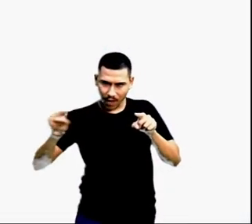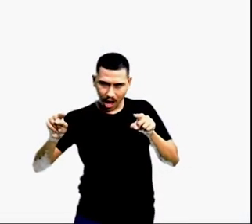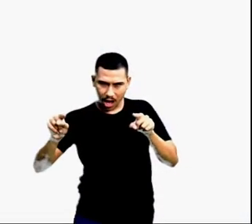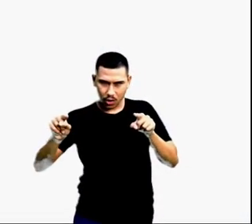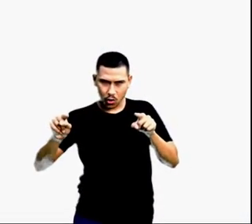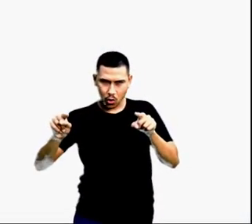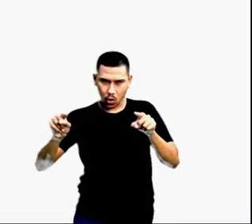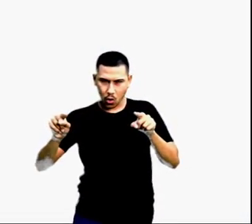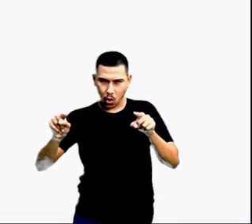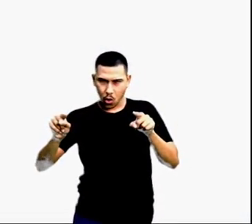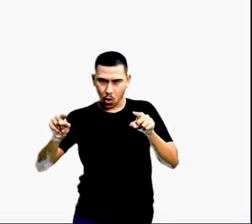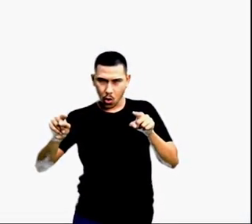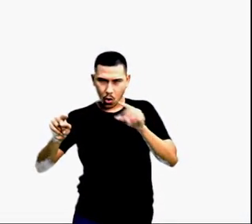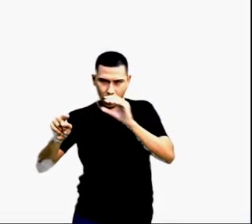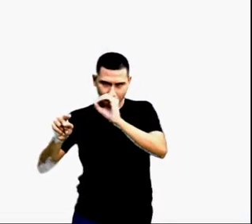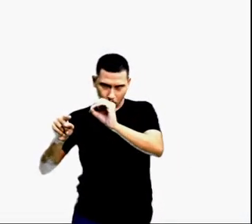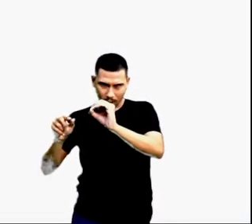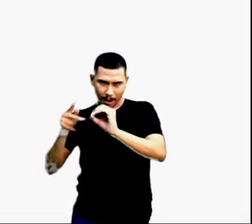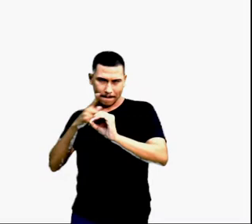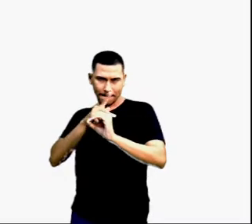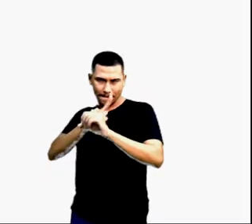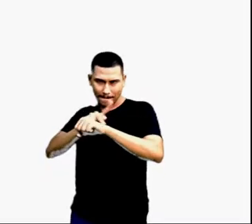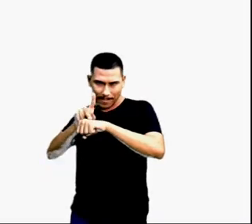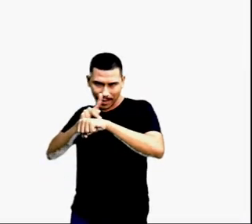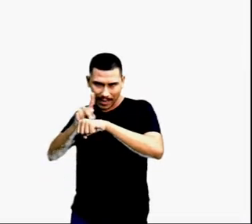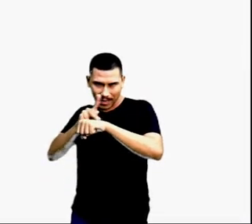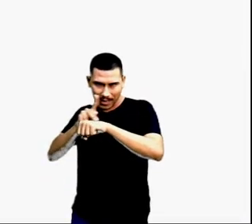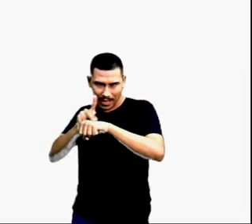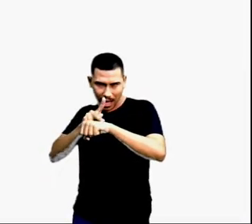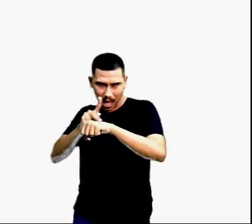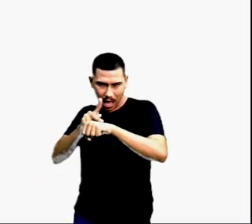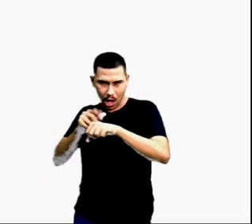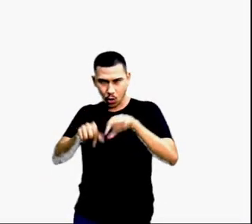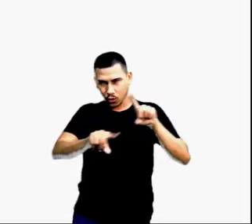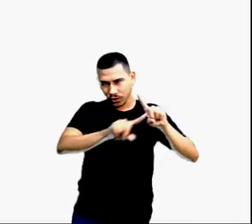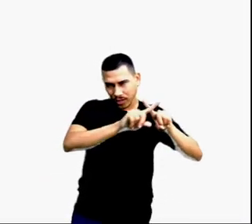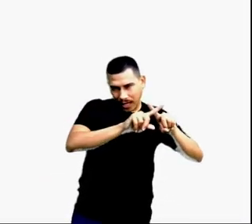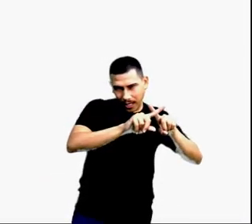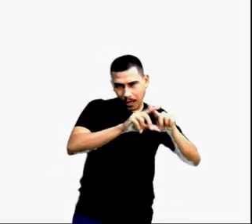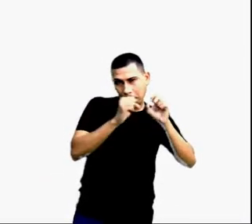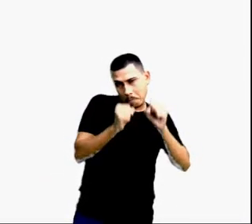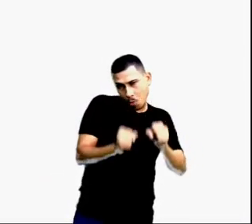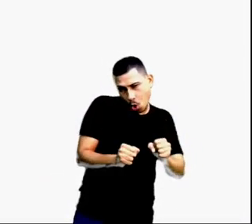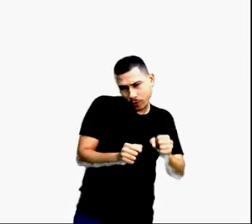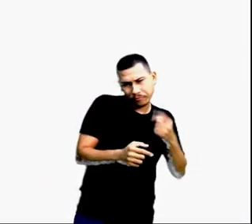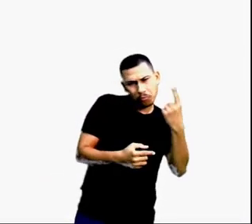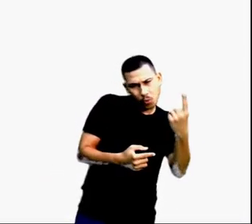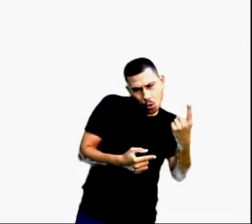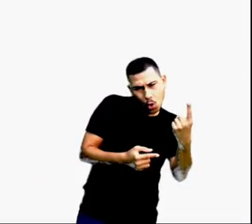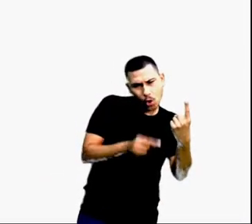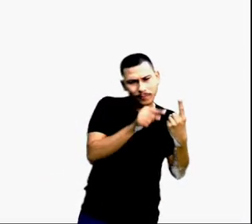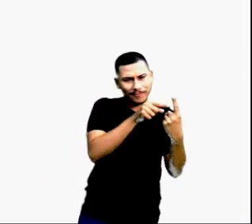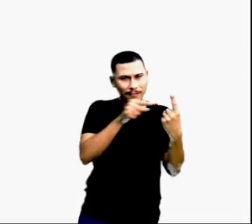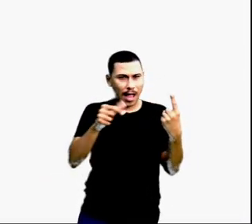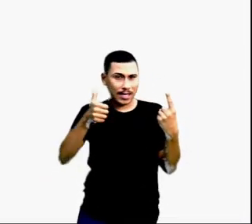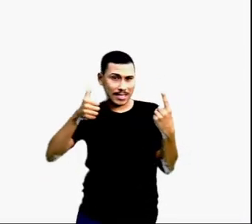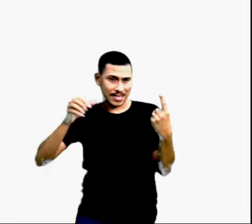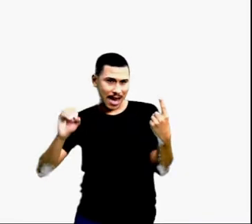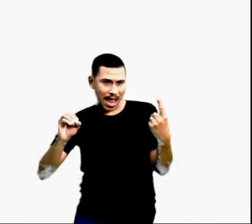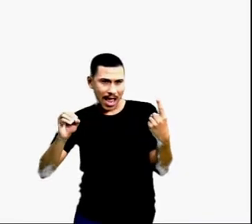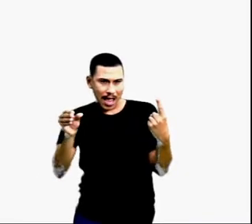a bolinha preta significa que o número X está aqui da base pode ser de Oi e um 10